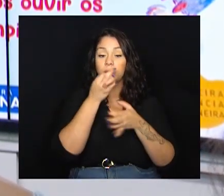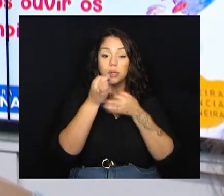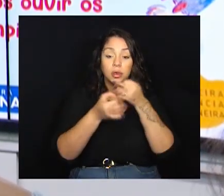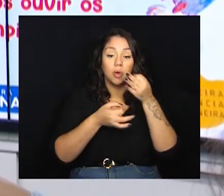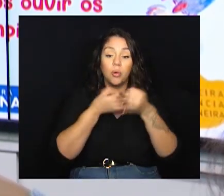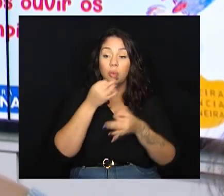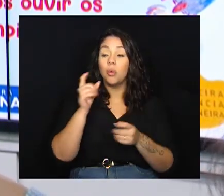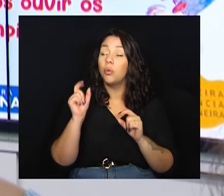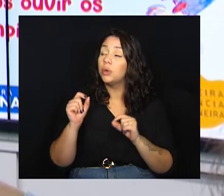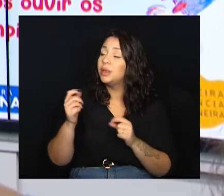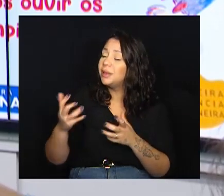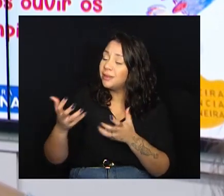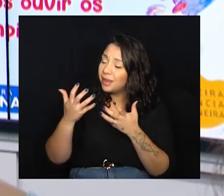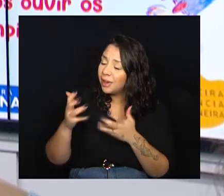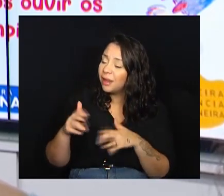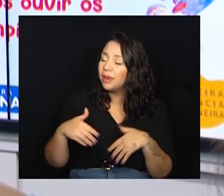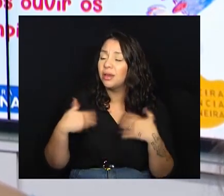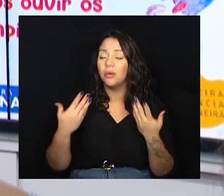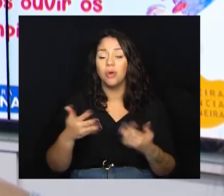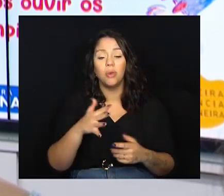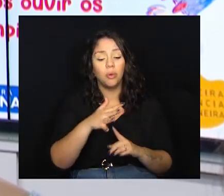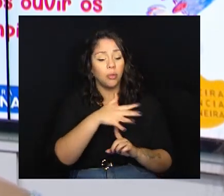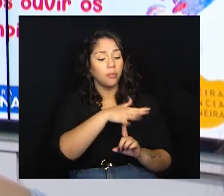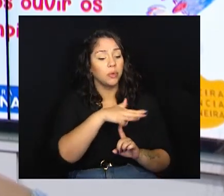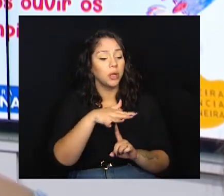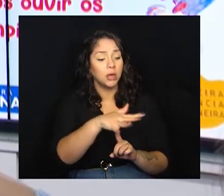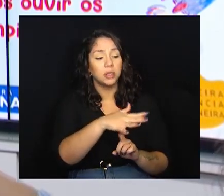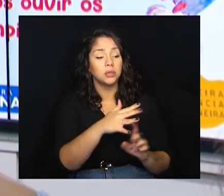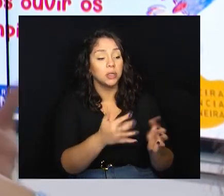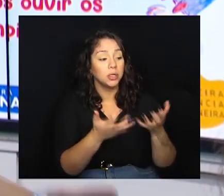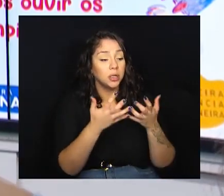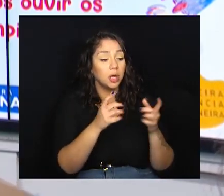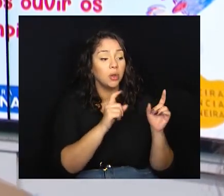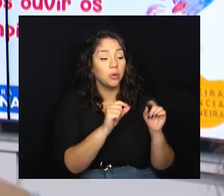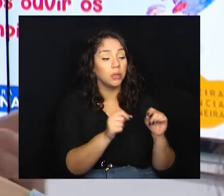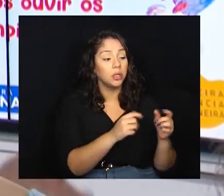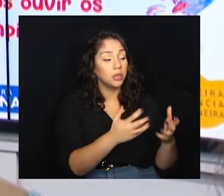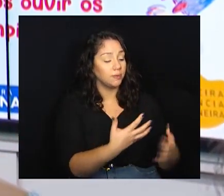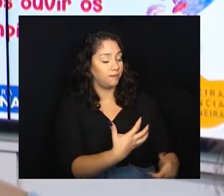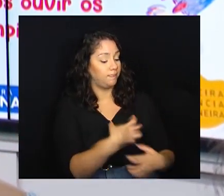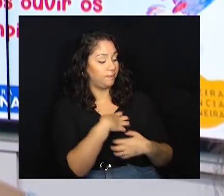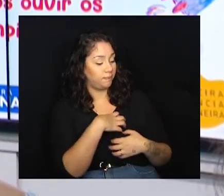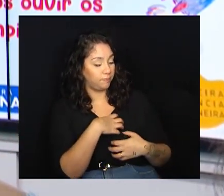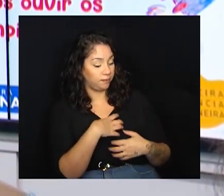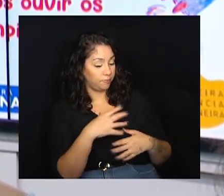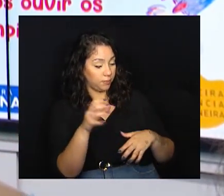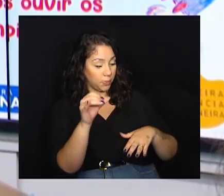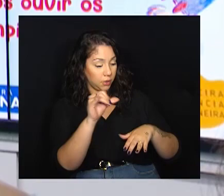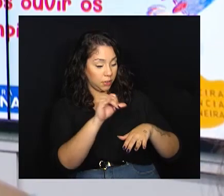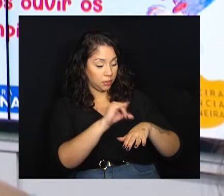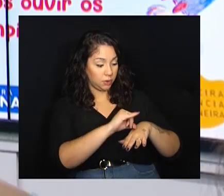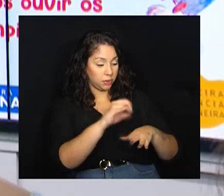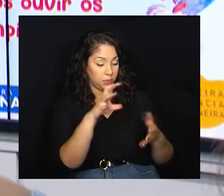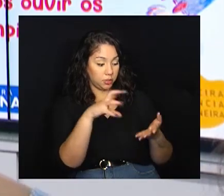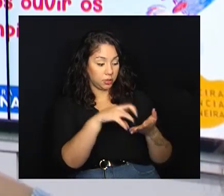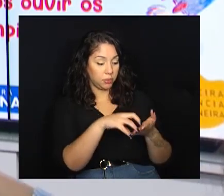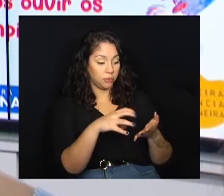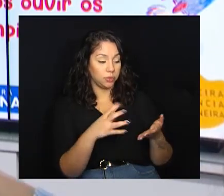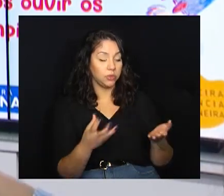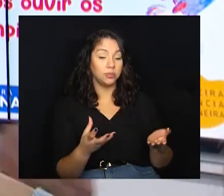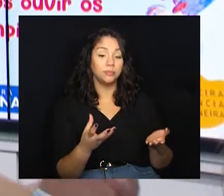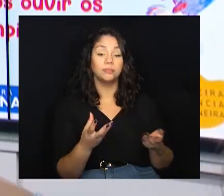ela quer qual praça Que tipo de Praça ela quer o que que ela como ela se sente dentro de um Centro de Saúde como ela